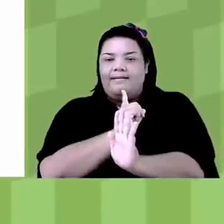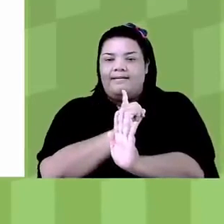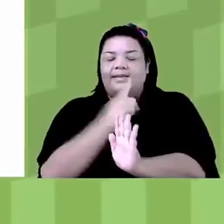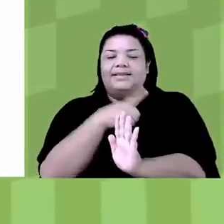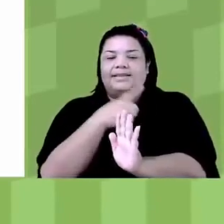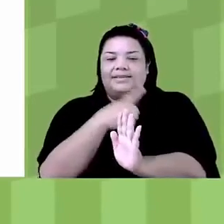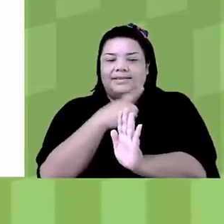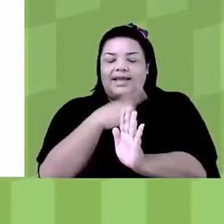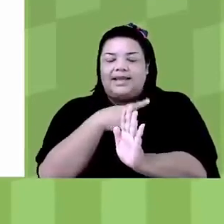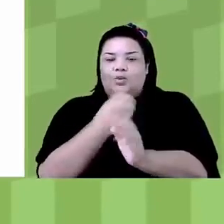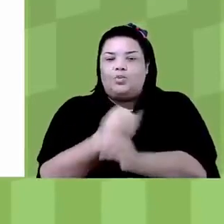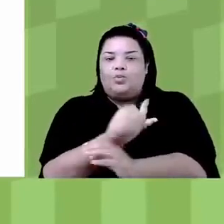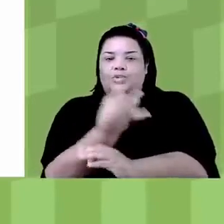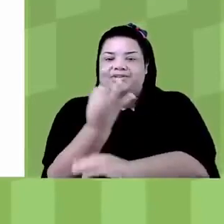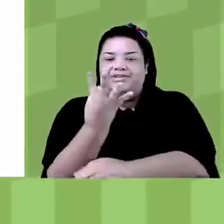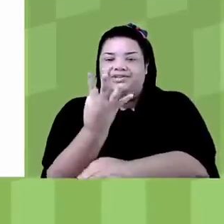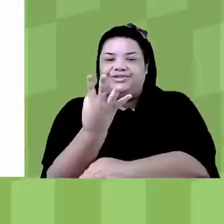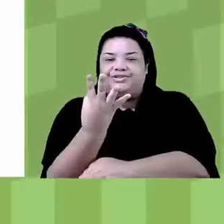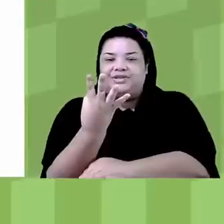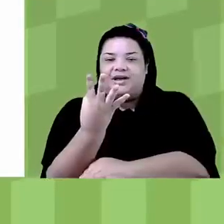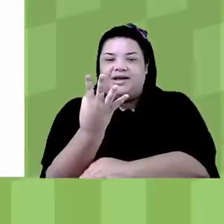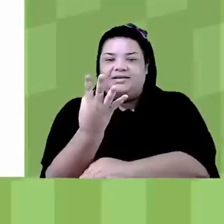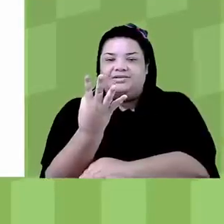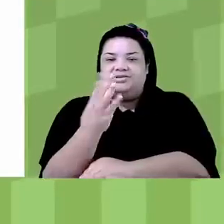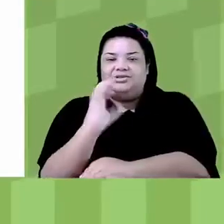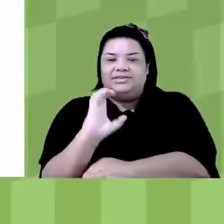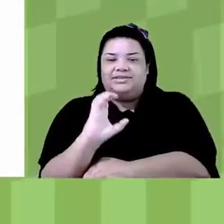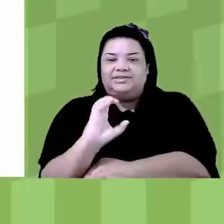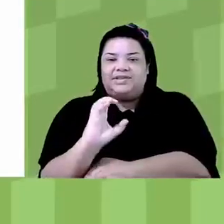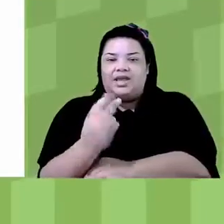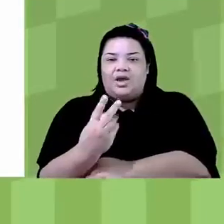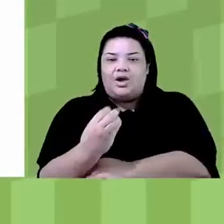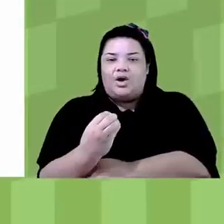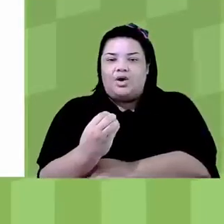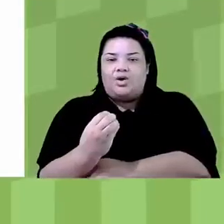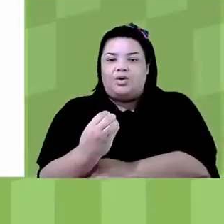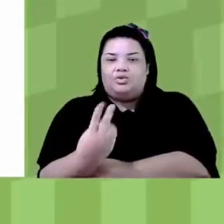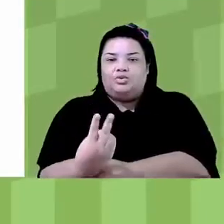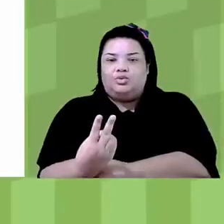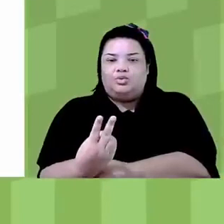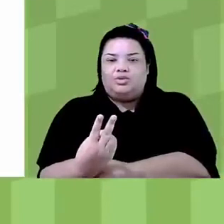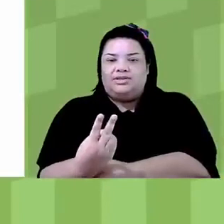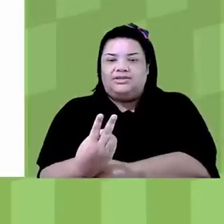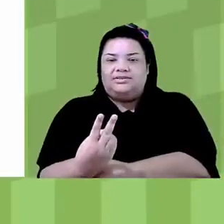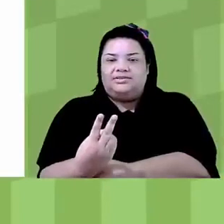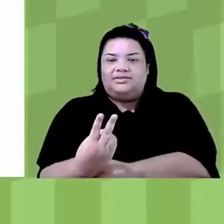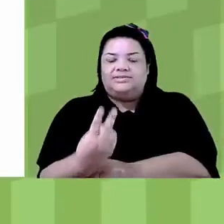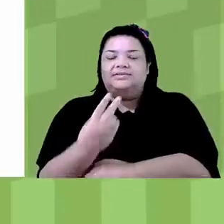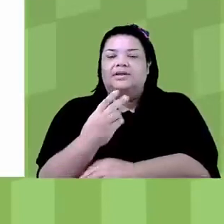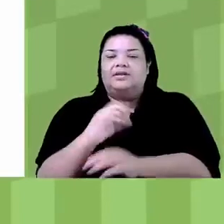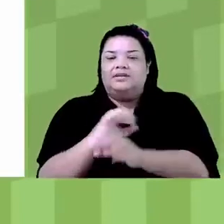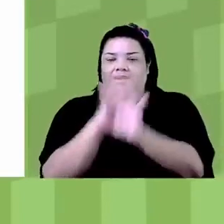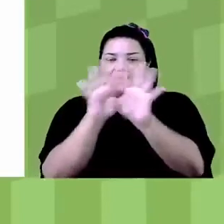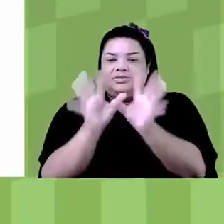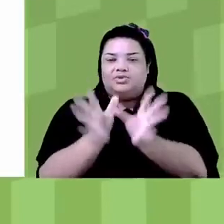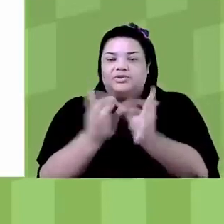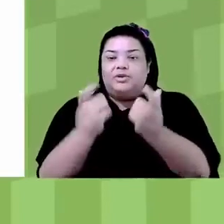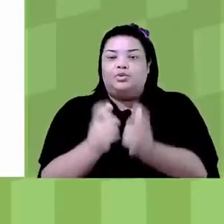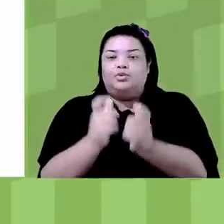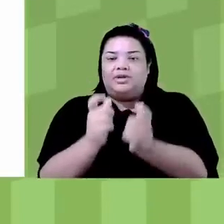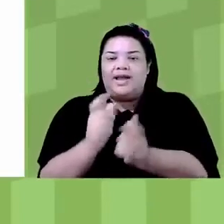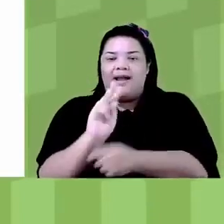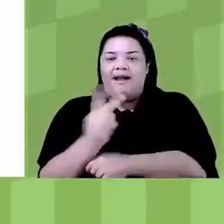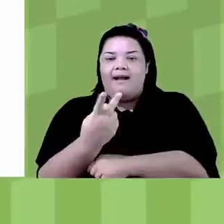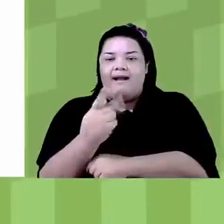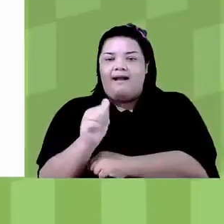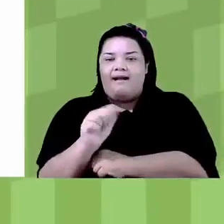da concentração de CO2 na atmosfera no Observatório de Mauna Loa, lá no Havaí. E a gente vê